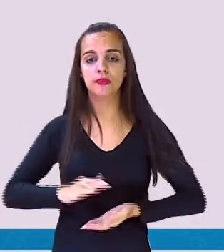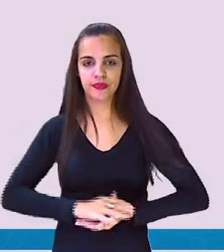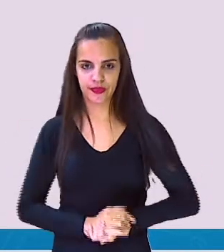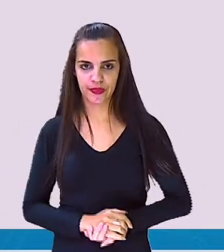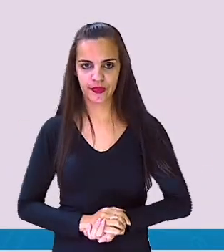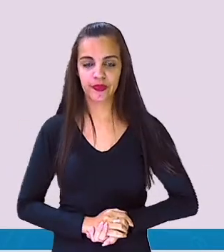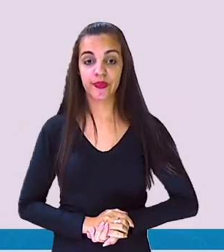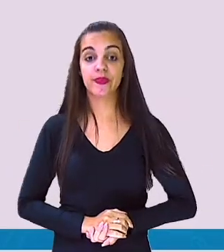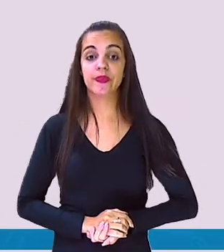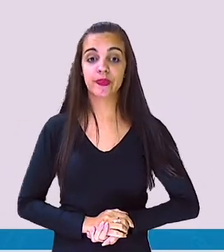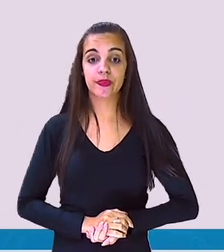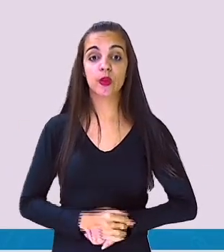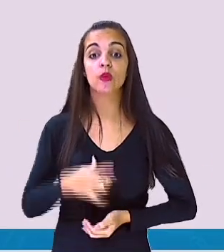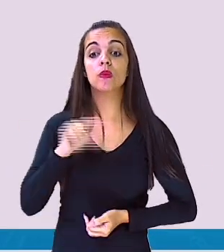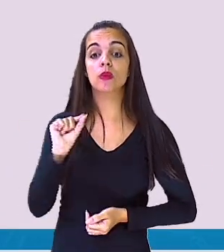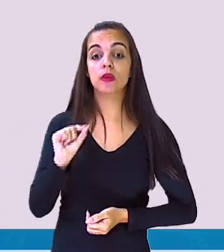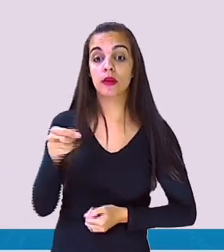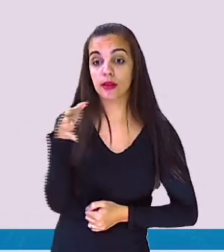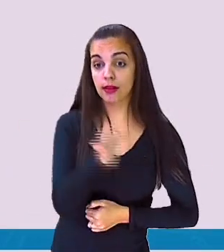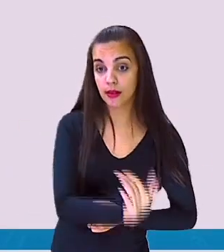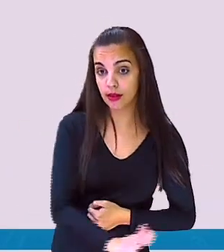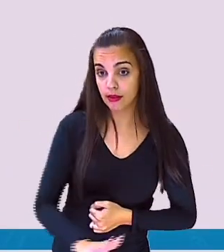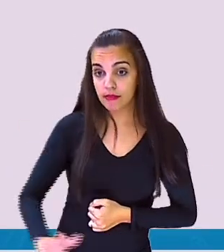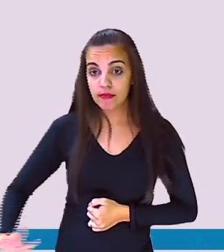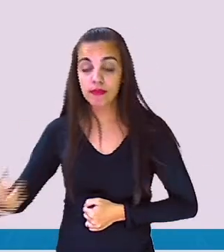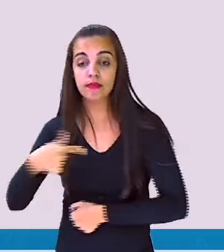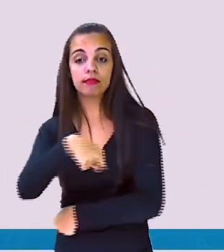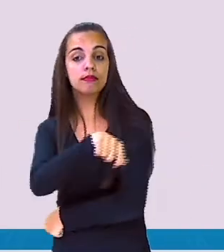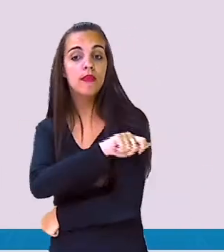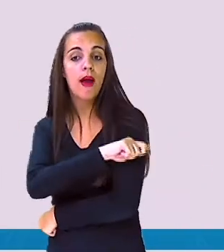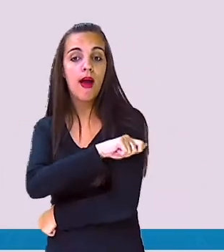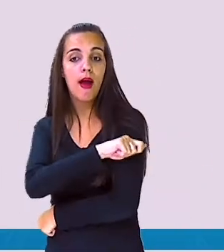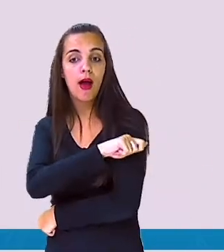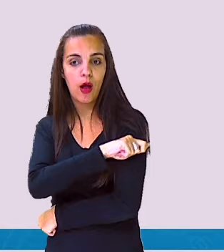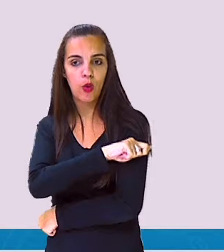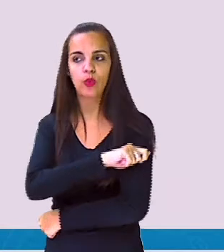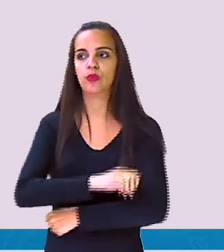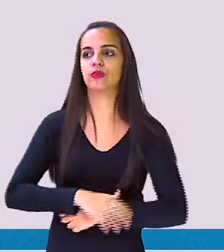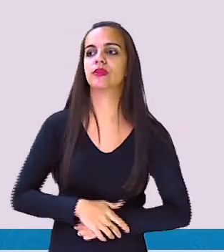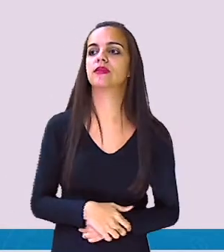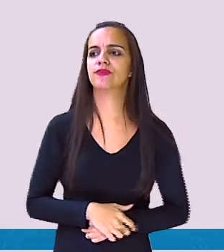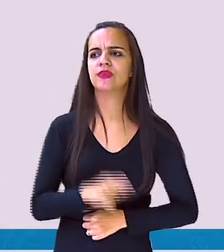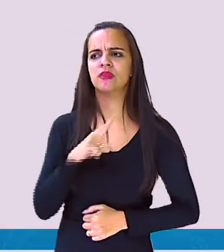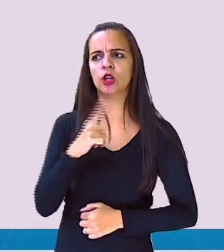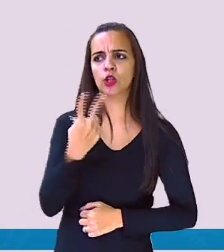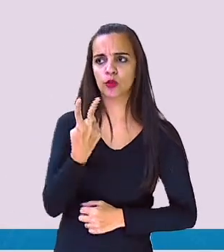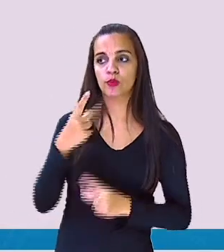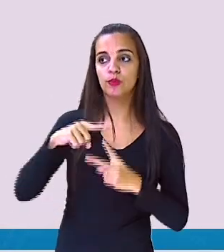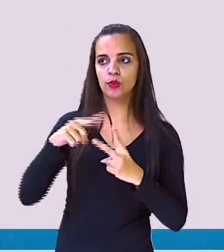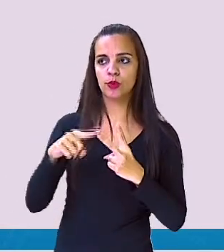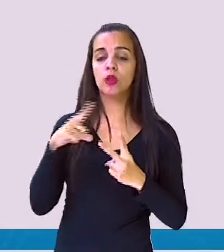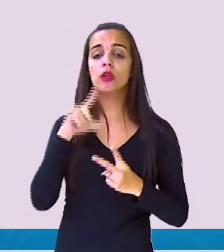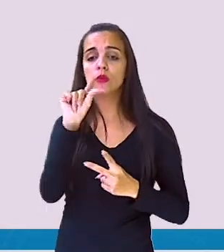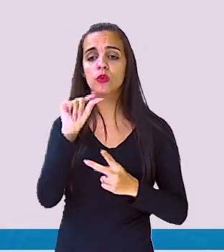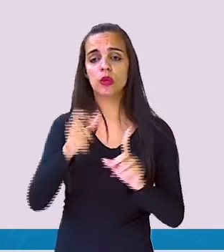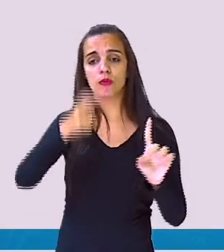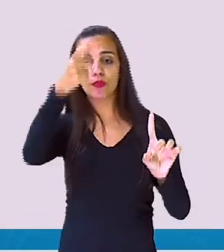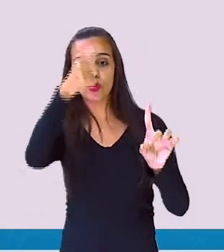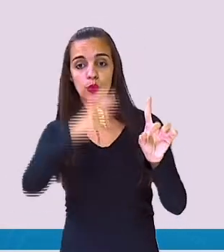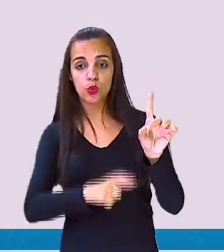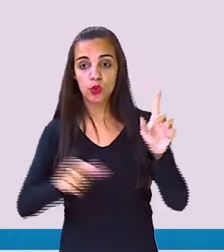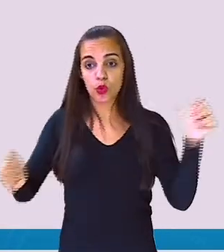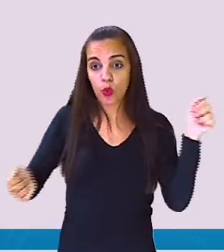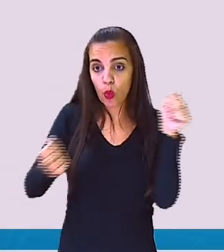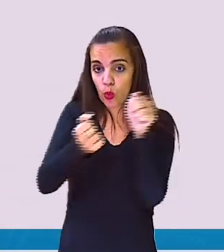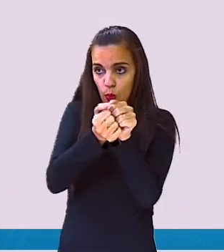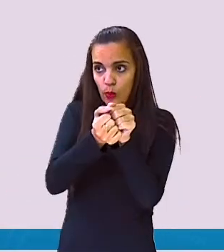Isso mesmo, crianças e alunos. Então, nós temos aí o sujeito composto, porque é